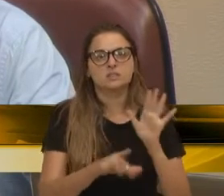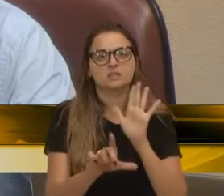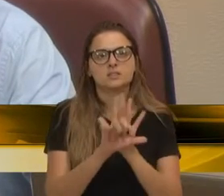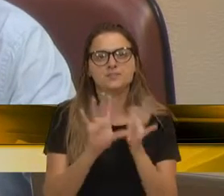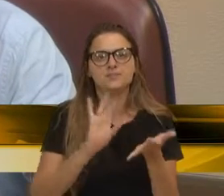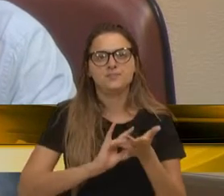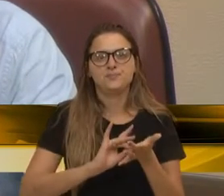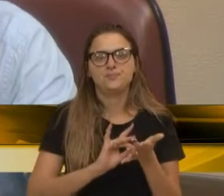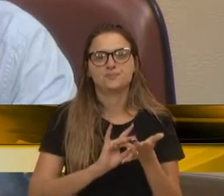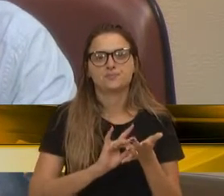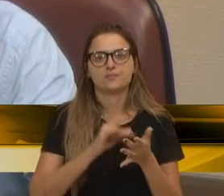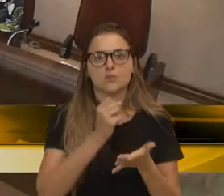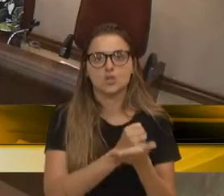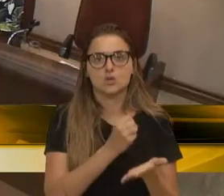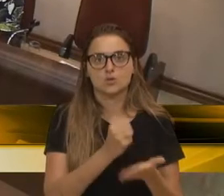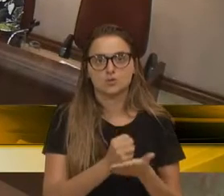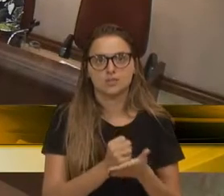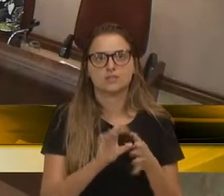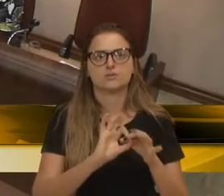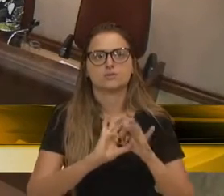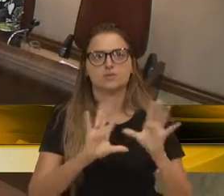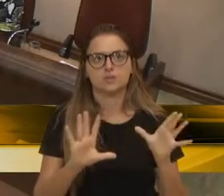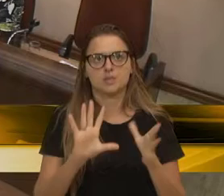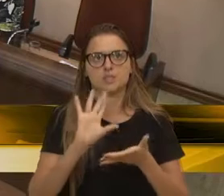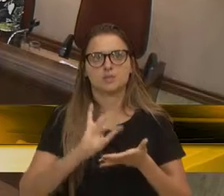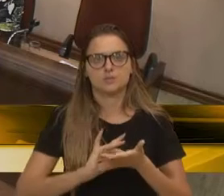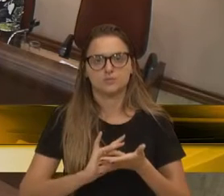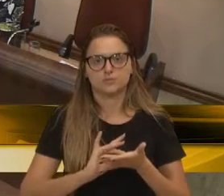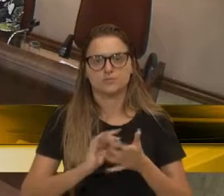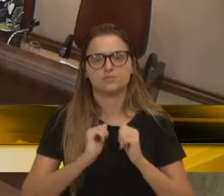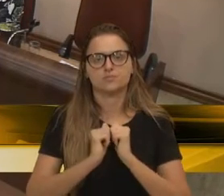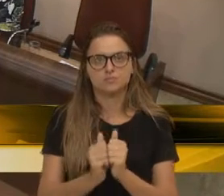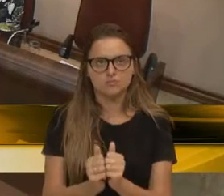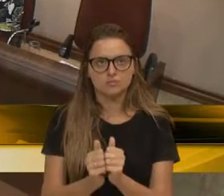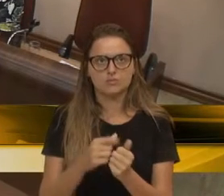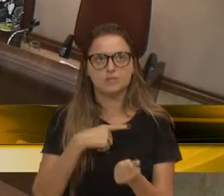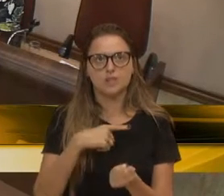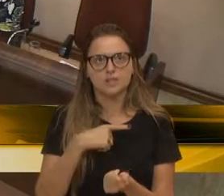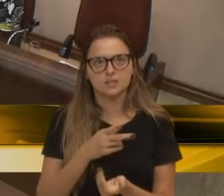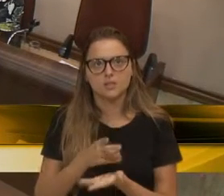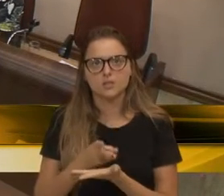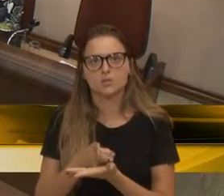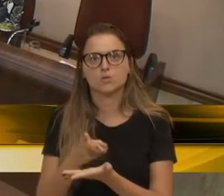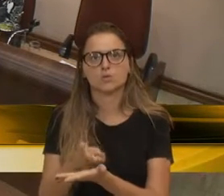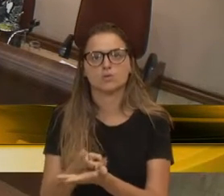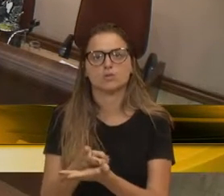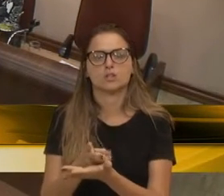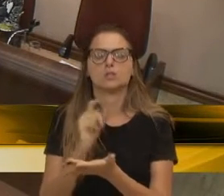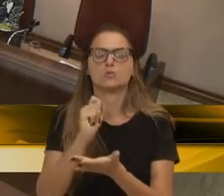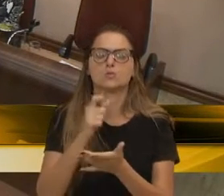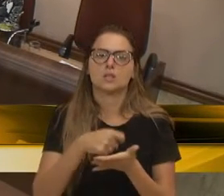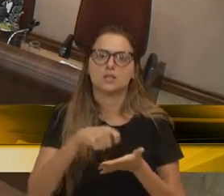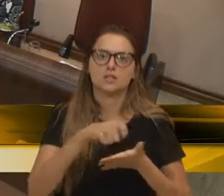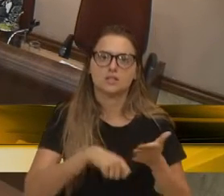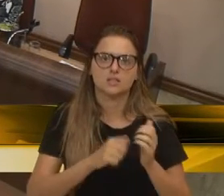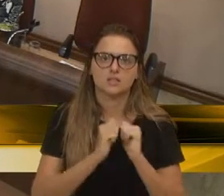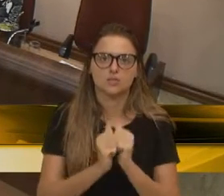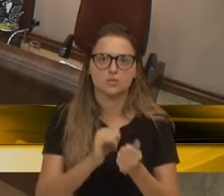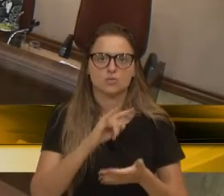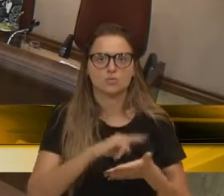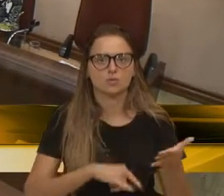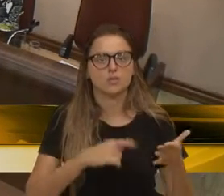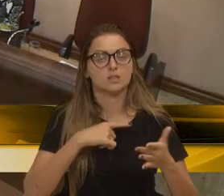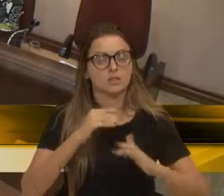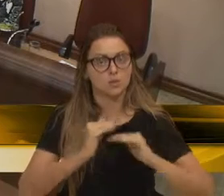dos termos de um contrato de concessão regularmente firmado e mantido pelas partes que o subscrevem recomendando que se